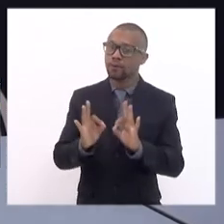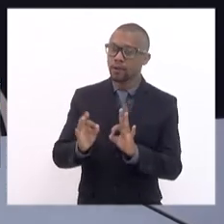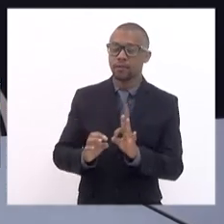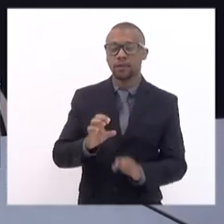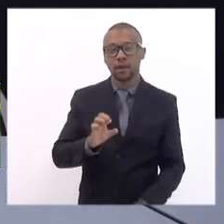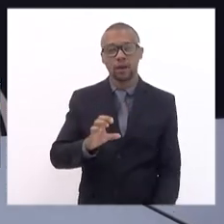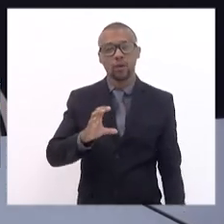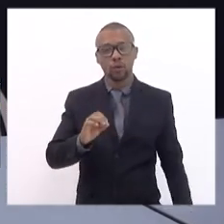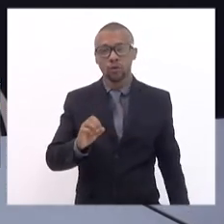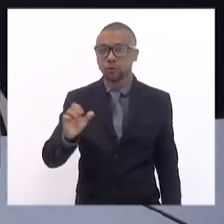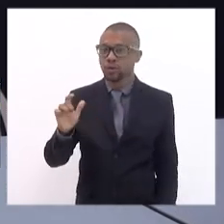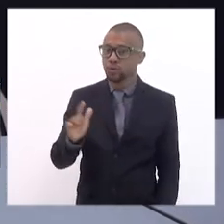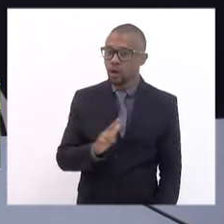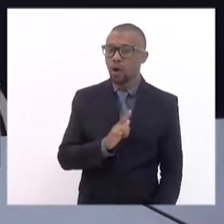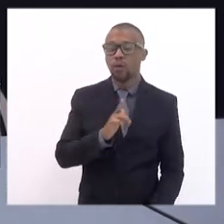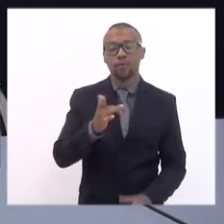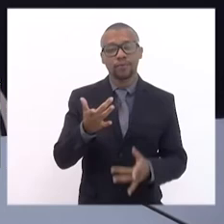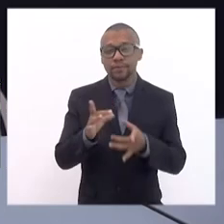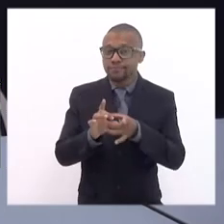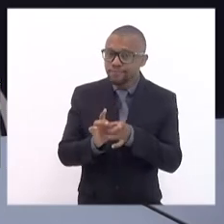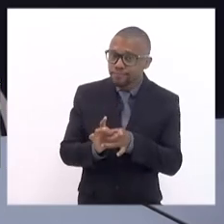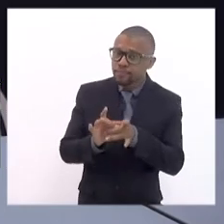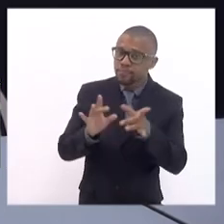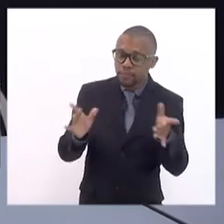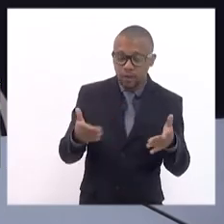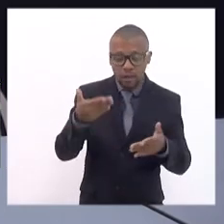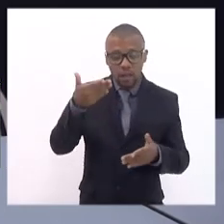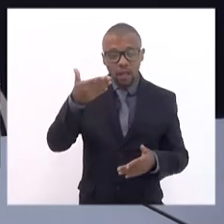do Trabalhador à disposição